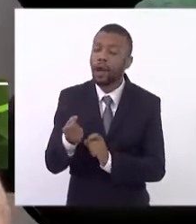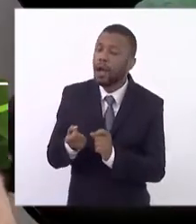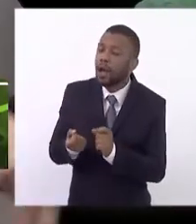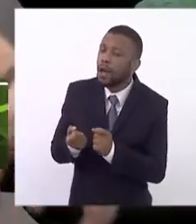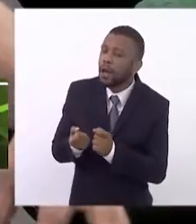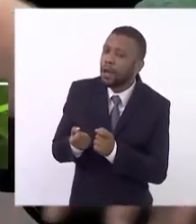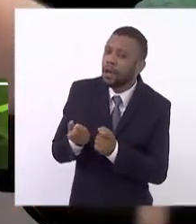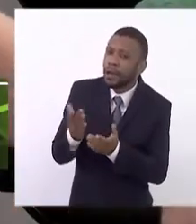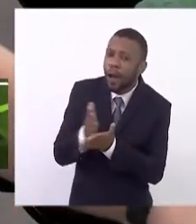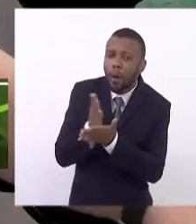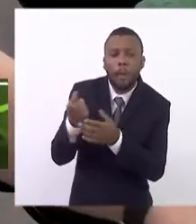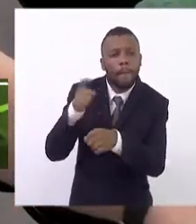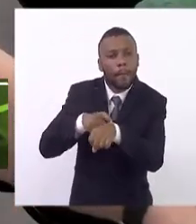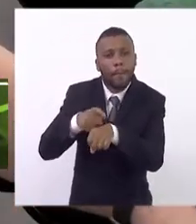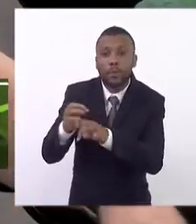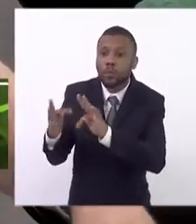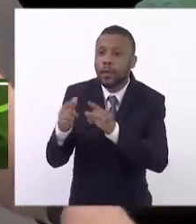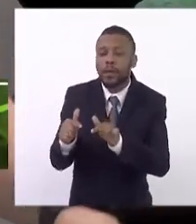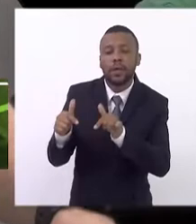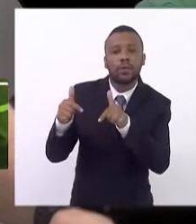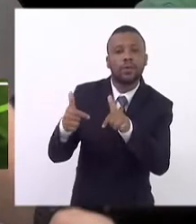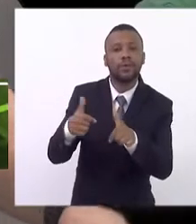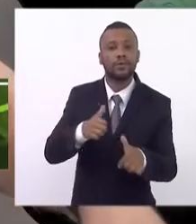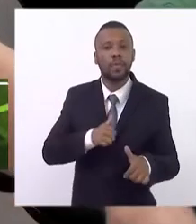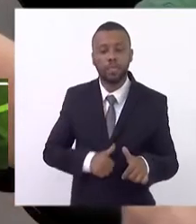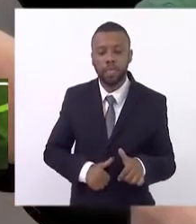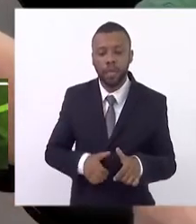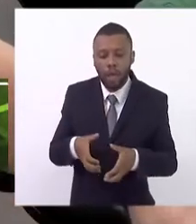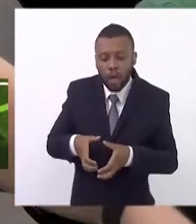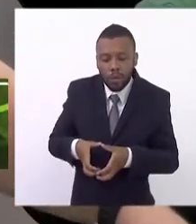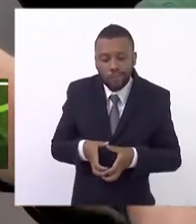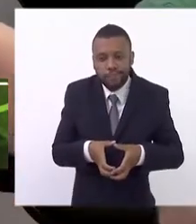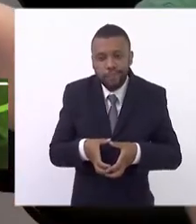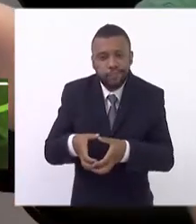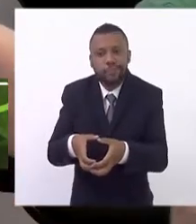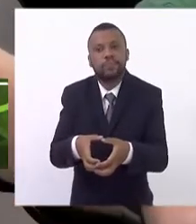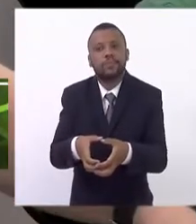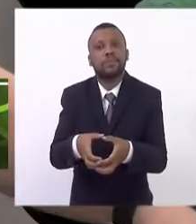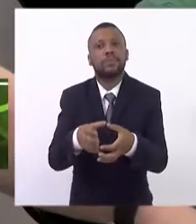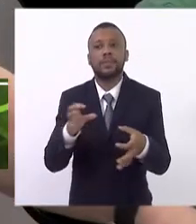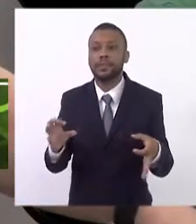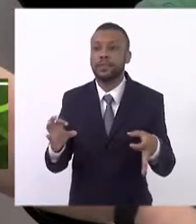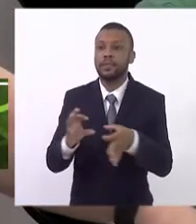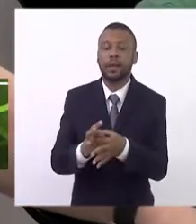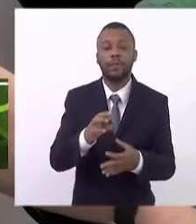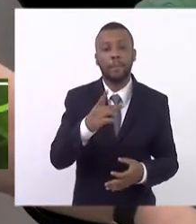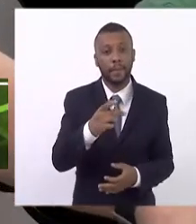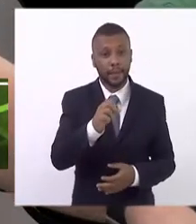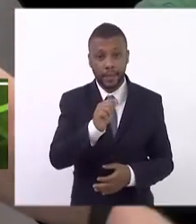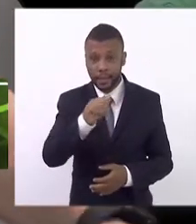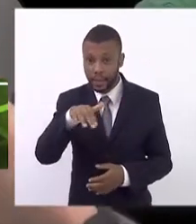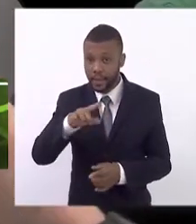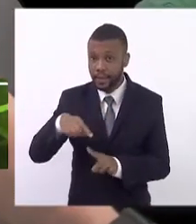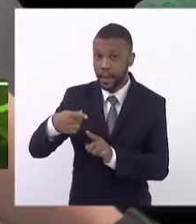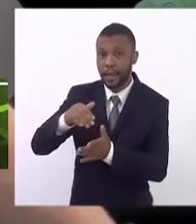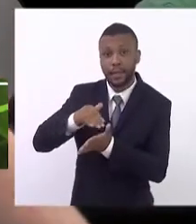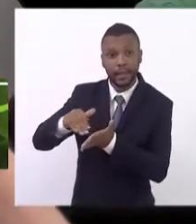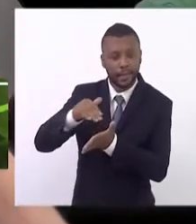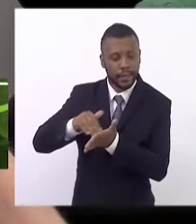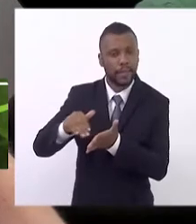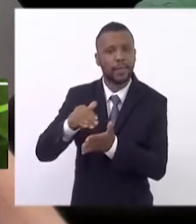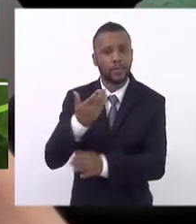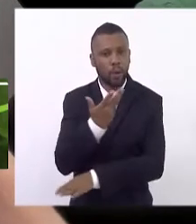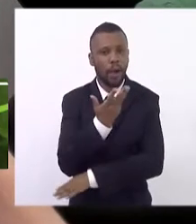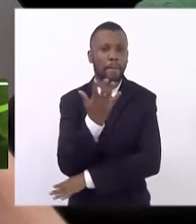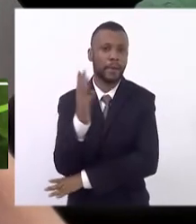ações de esgoto passaram para o PSAM através da Secretaria do Ambiente. Isso está